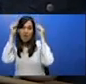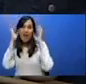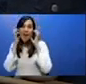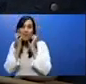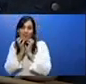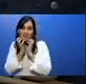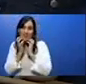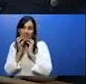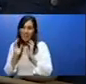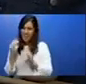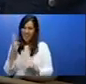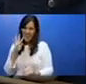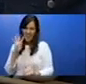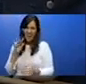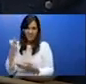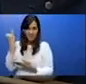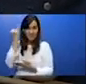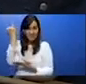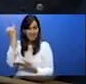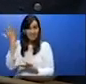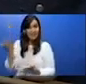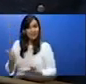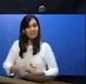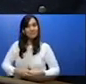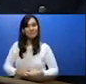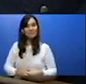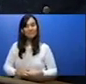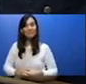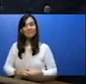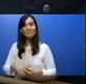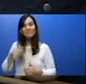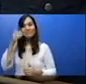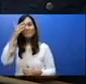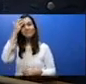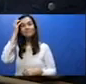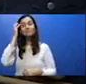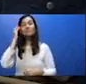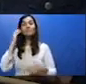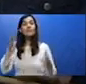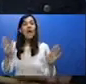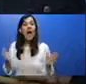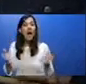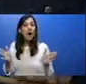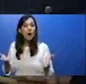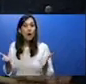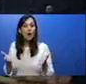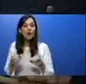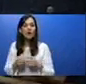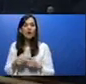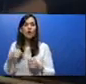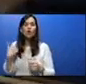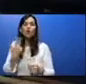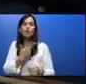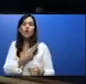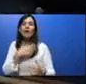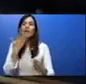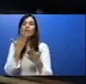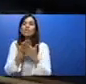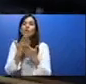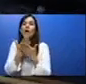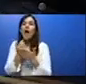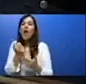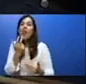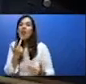mais, né, de arte, né? Muito legal. Agora, crianças, nós vamos para o